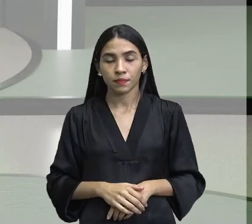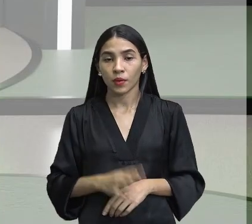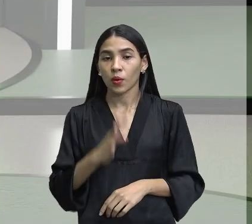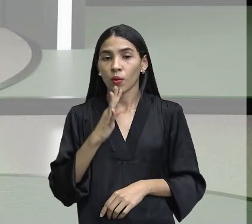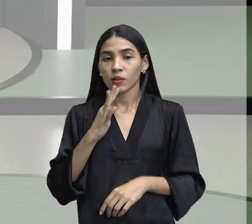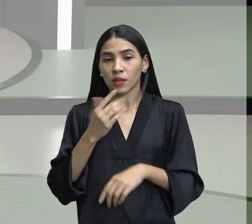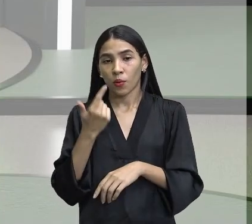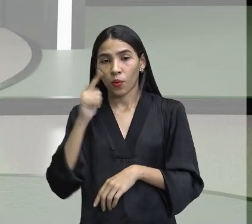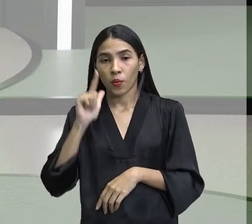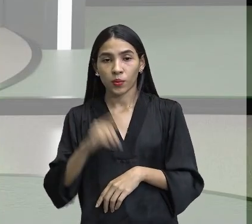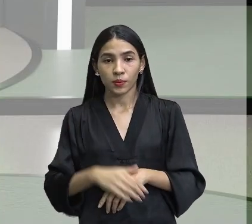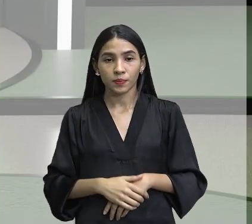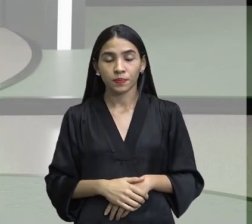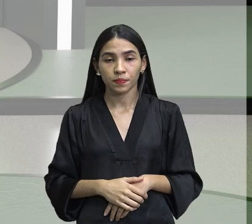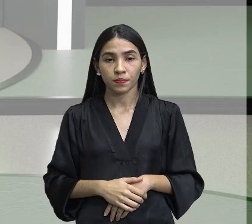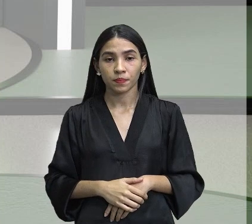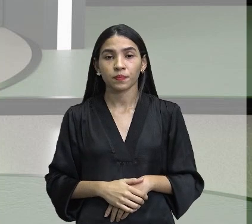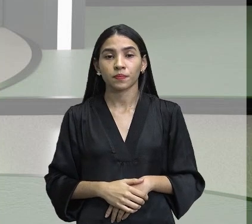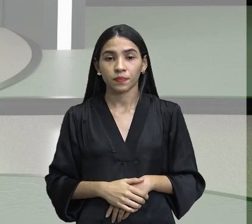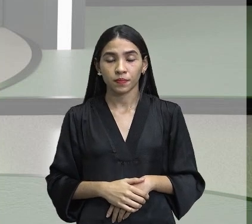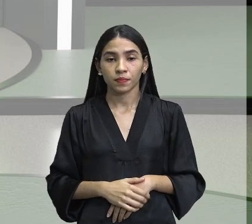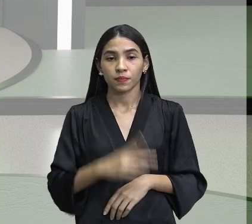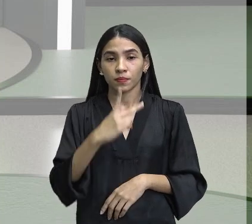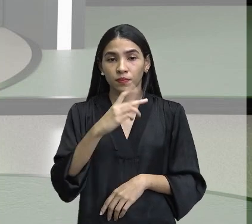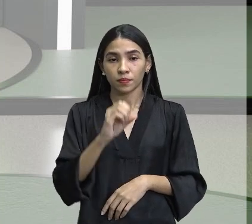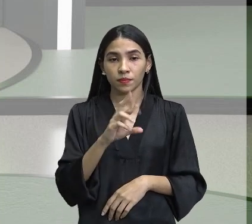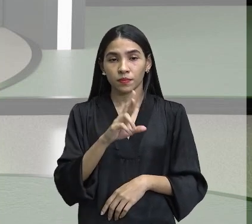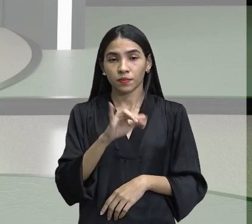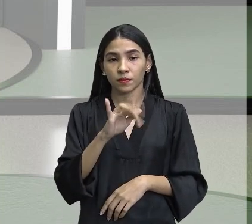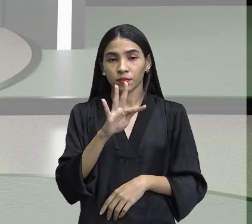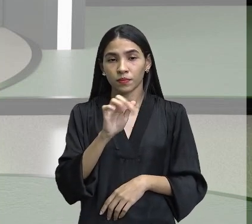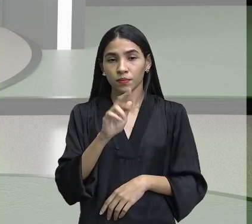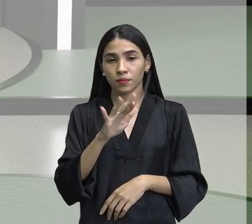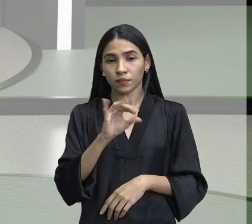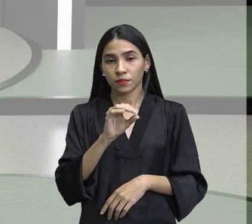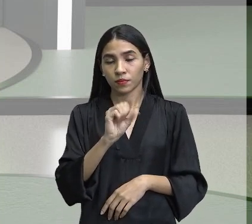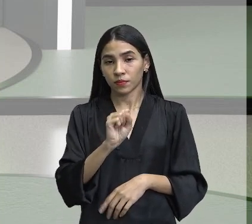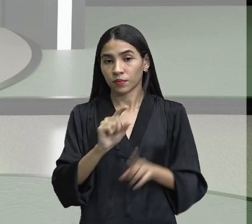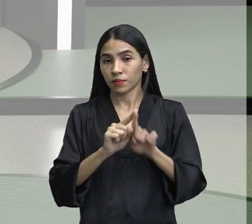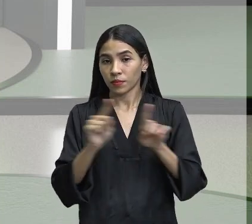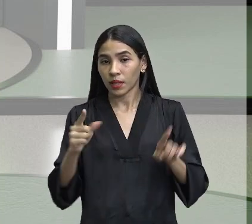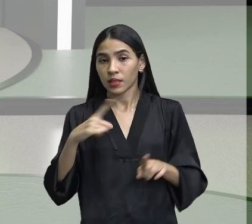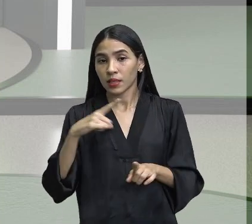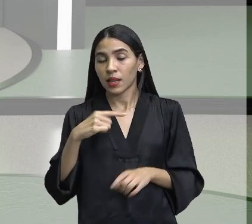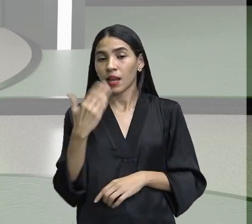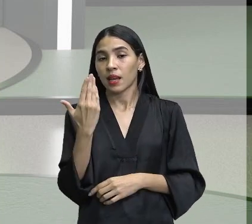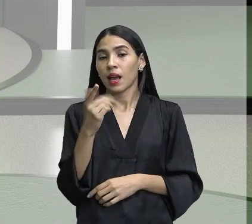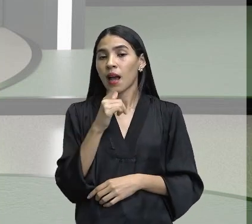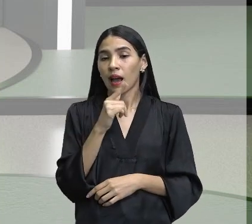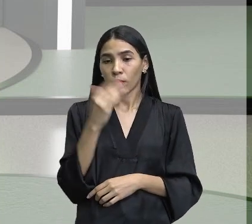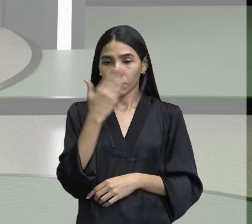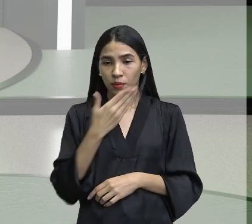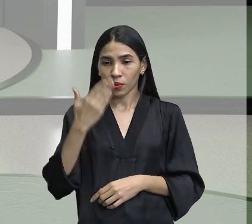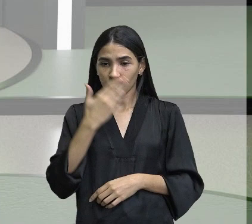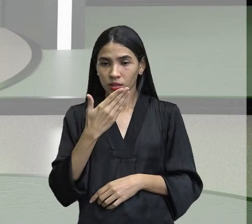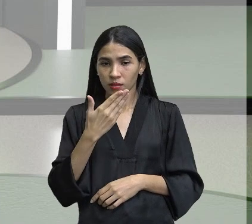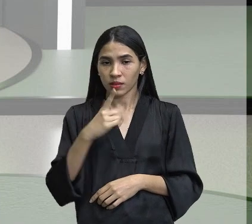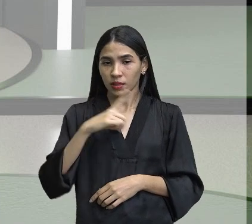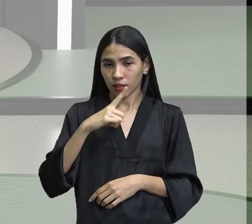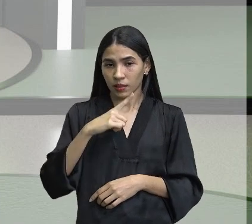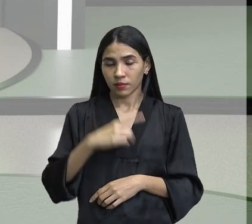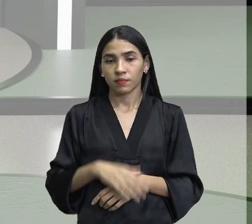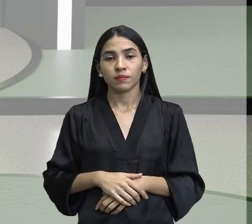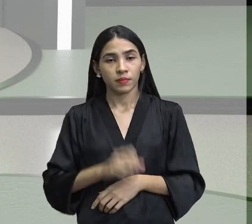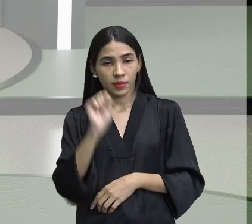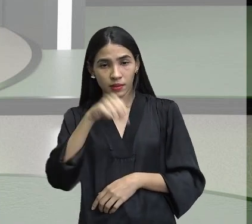pouquinho mais sobre esses poríferos. Mas existem poríferos de água doce? Eu já falei para vocês que existem, né? Eu